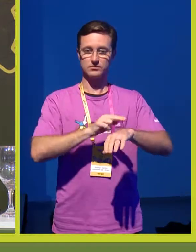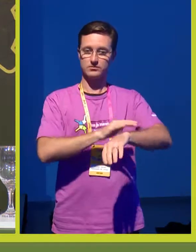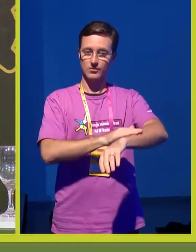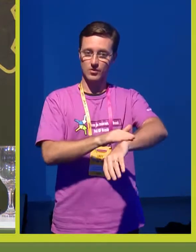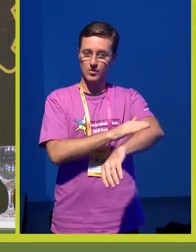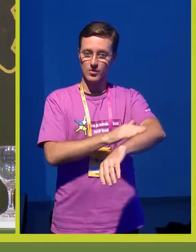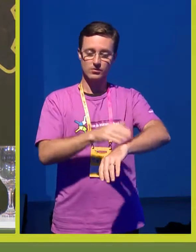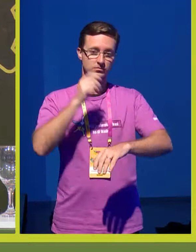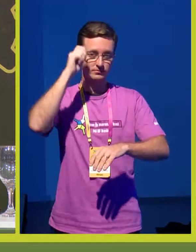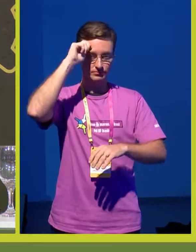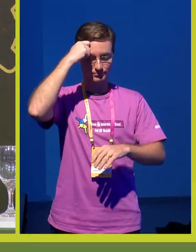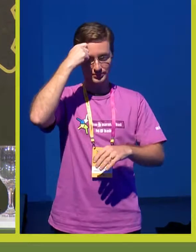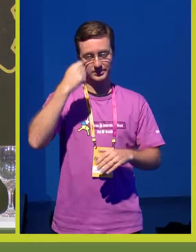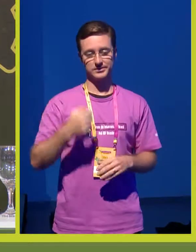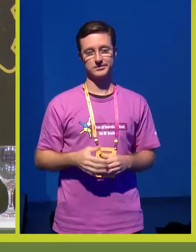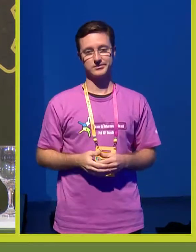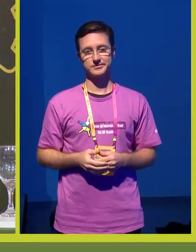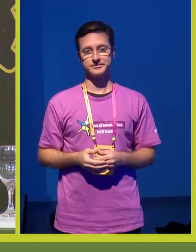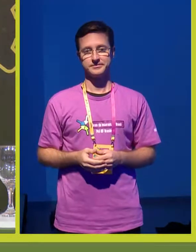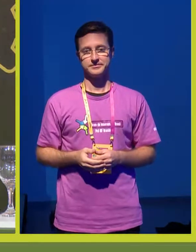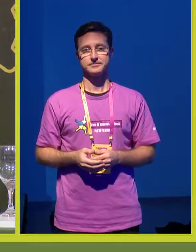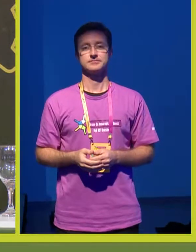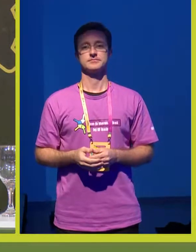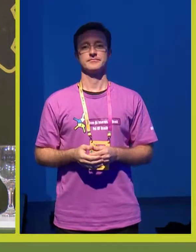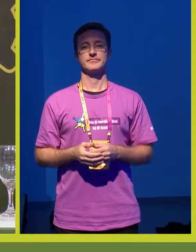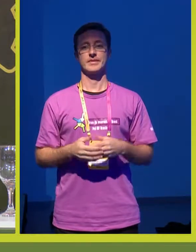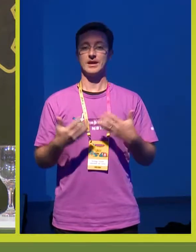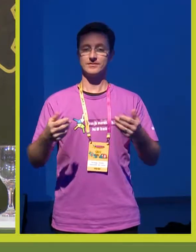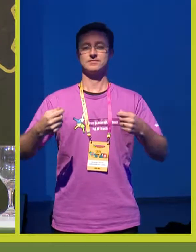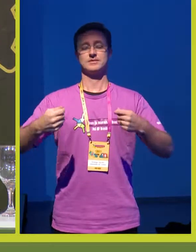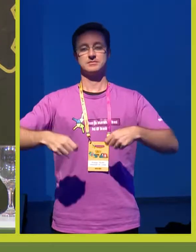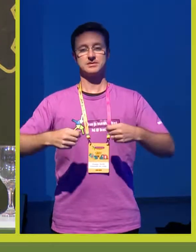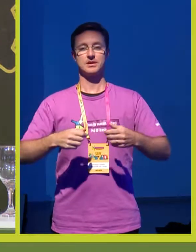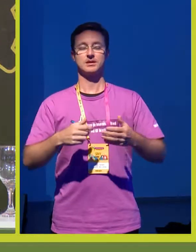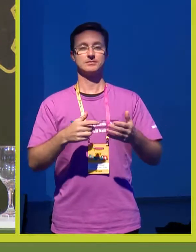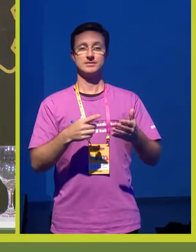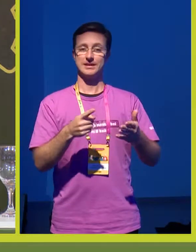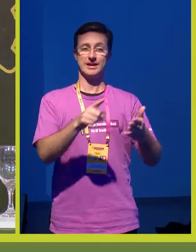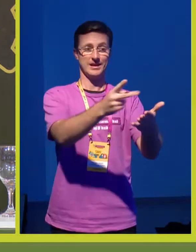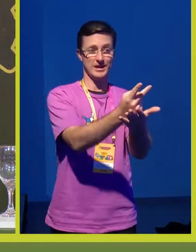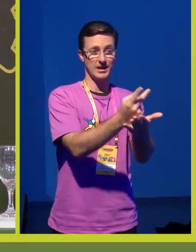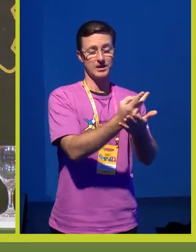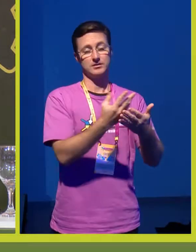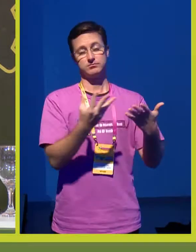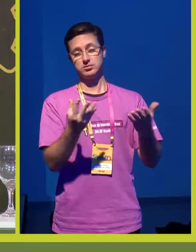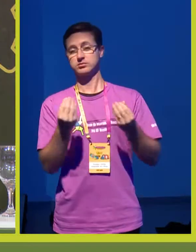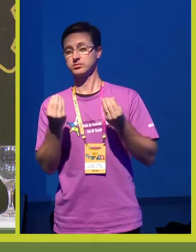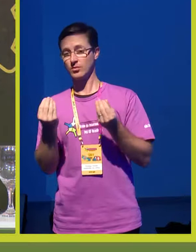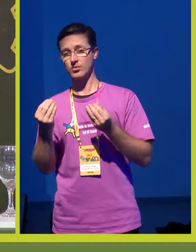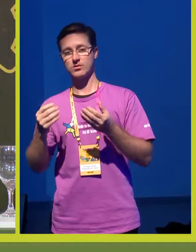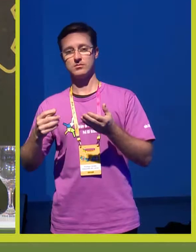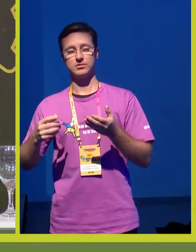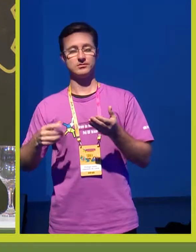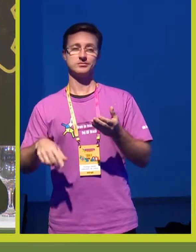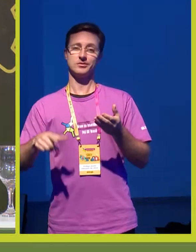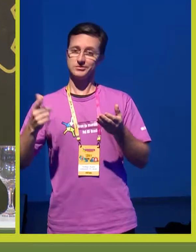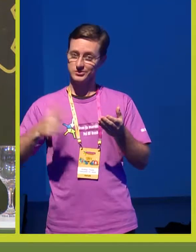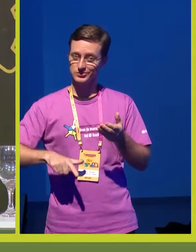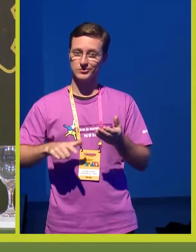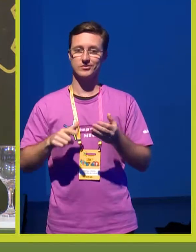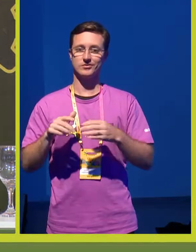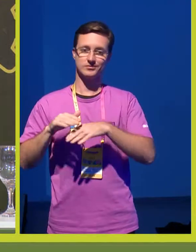ver como para que, num caso como esse, possa ter revisão de pessoa por pessoa natural de uma decisão automatizada, considerando